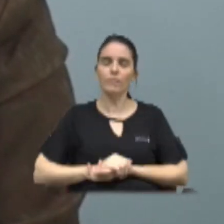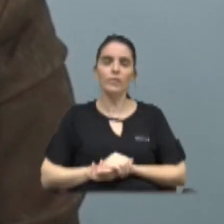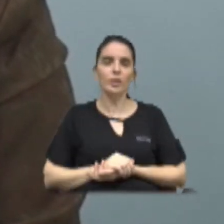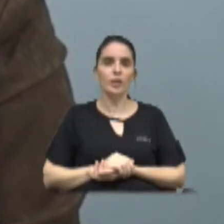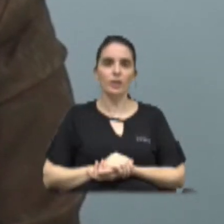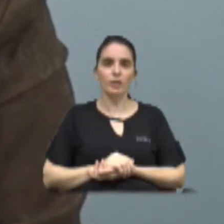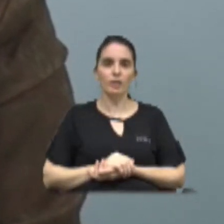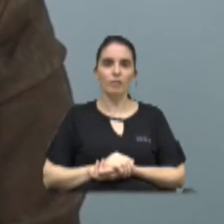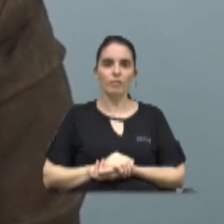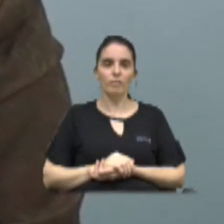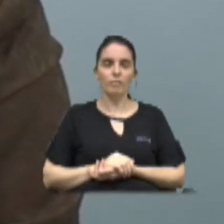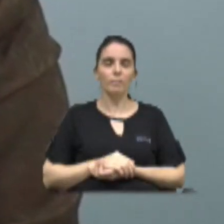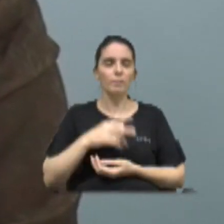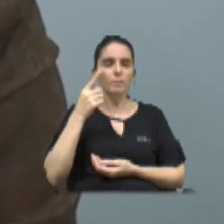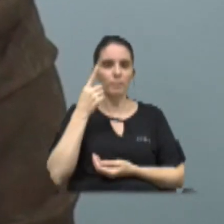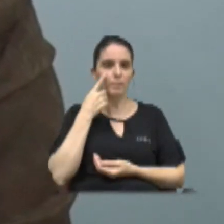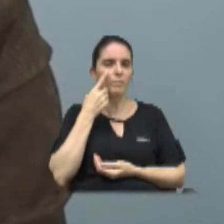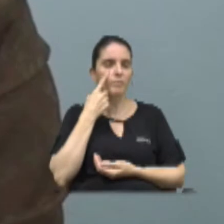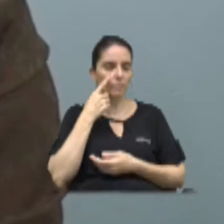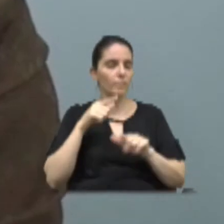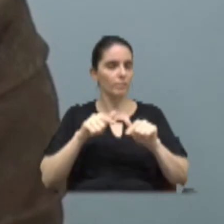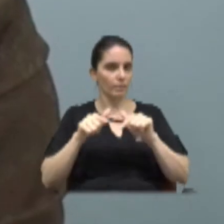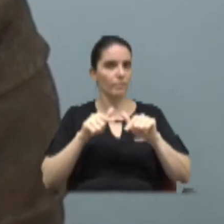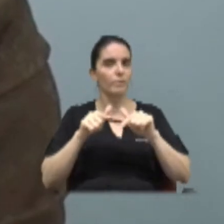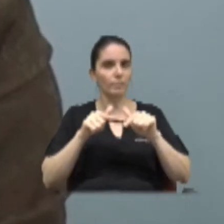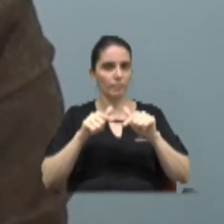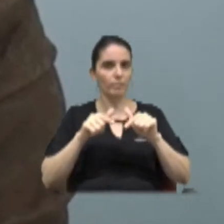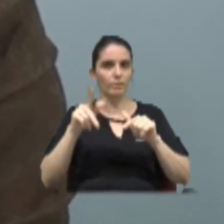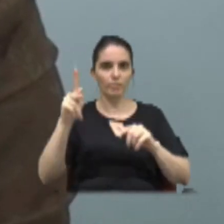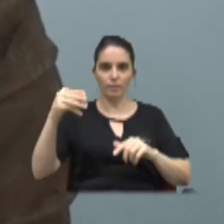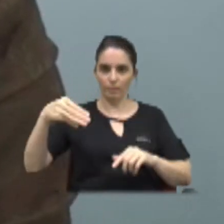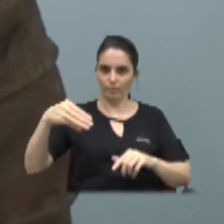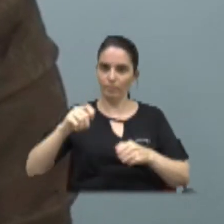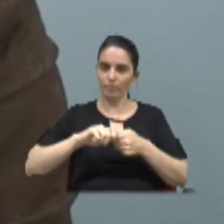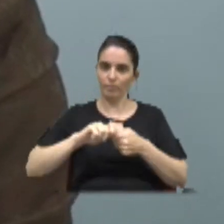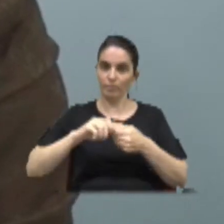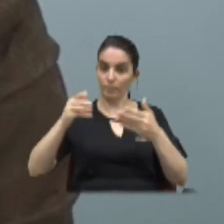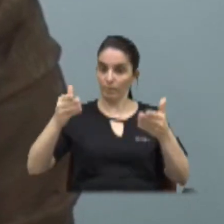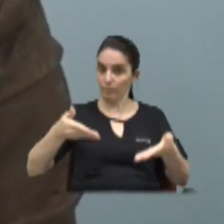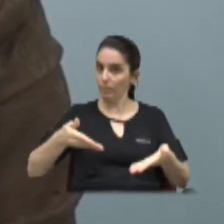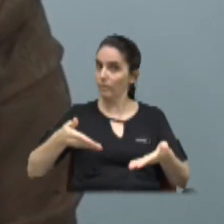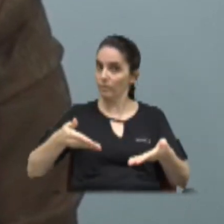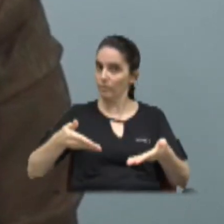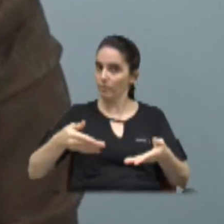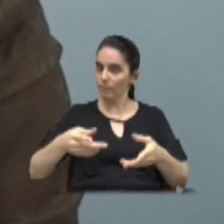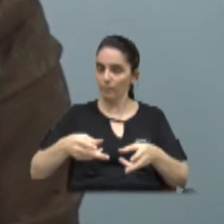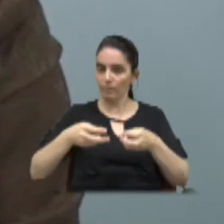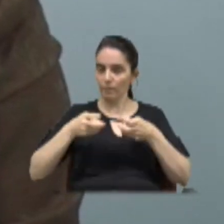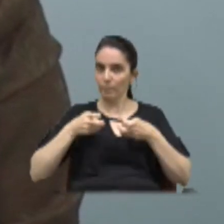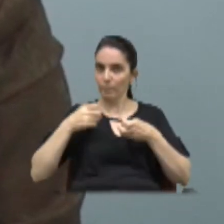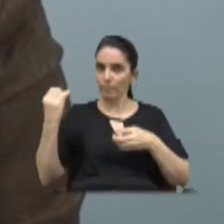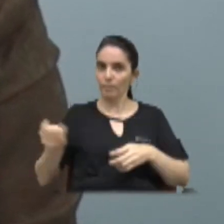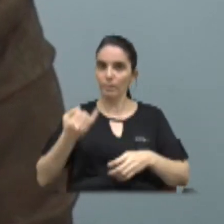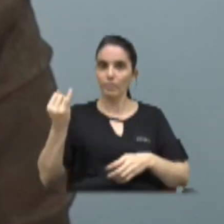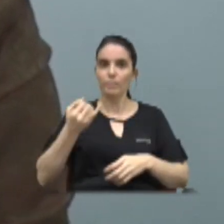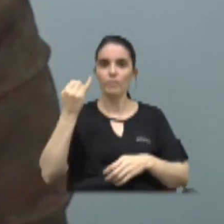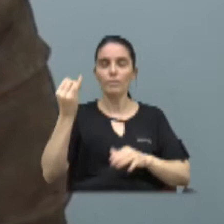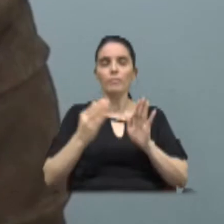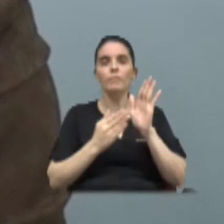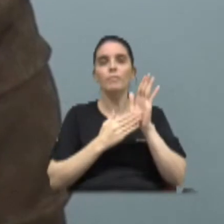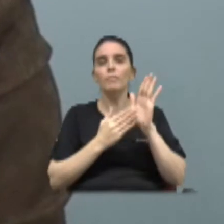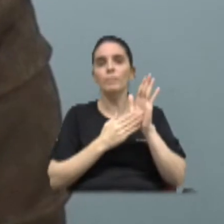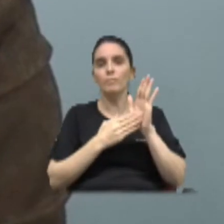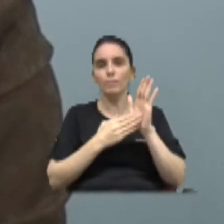a gente vê e o trabalho que vocês fazem, eu vejo nesse momento um momento muito importante dessa propositura do